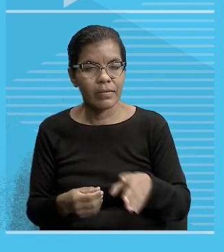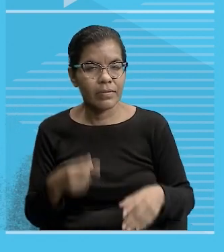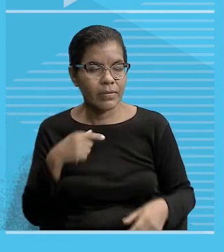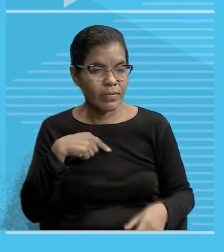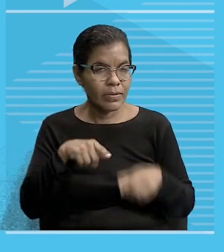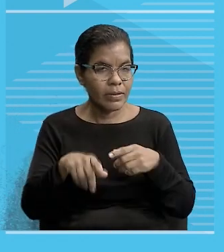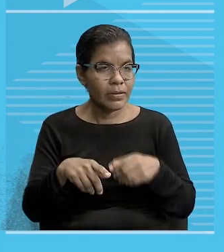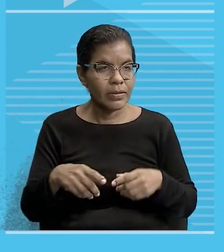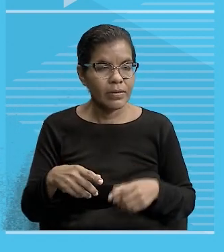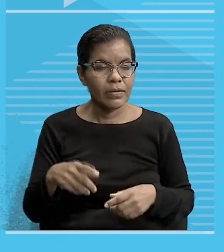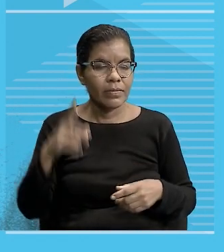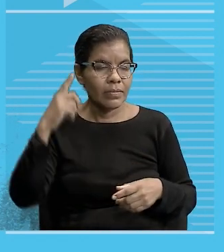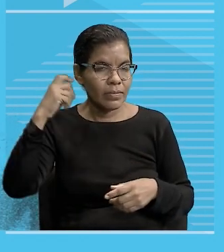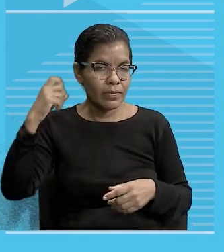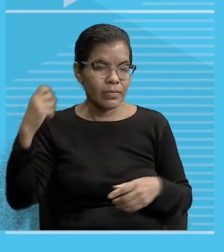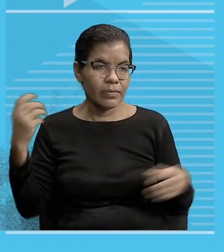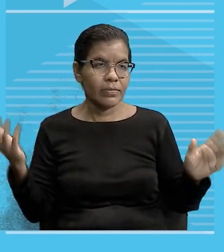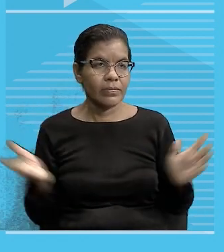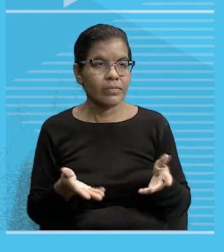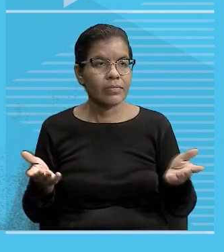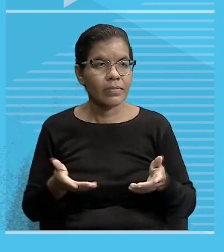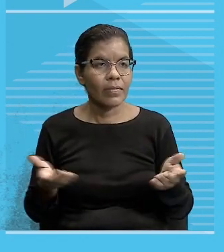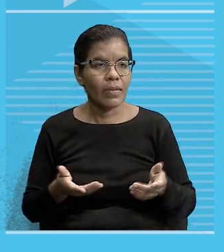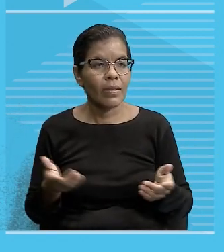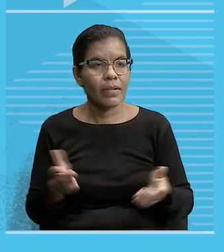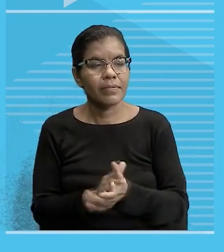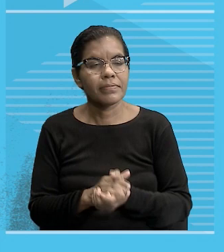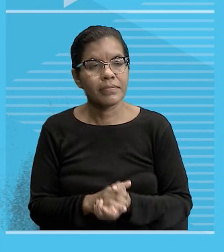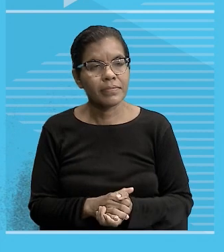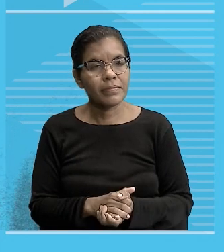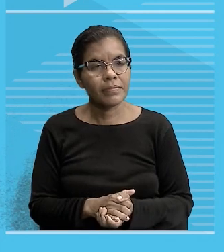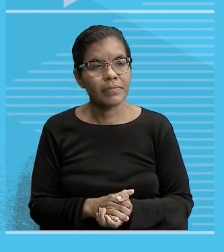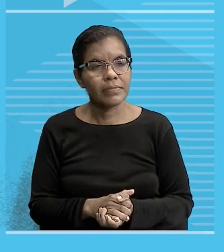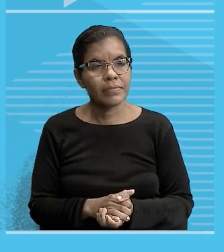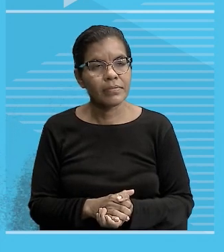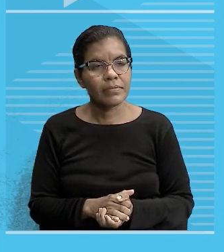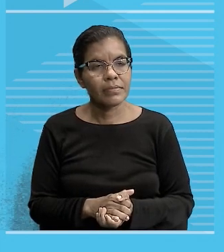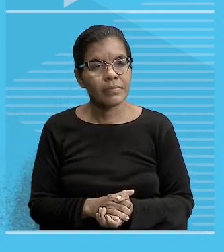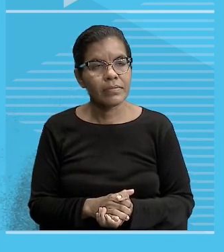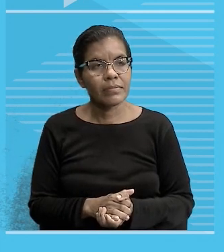que estão me ouvindo agora lândia Edilene Edilene